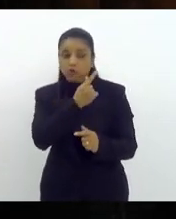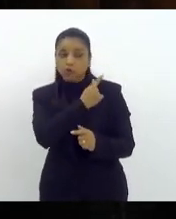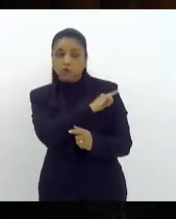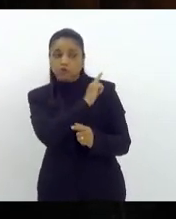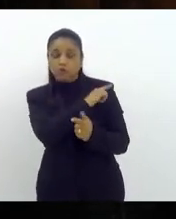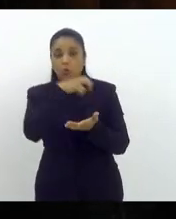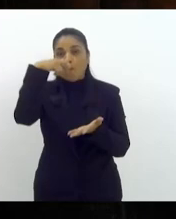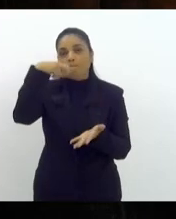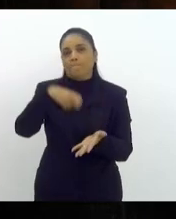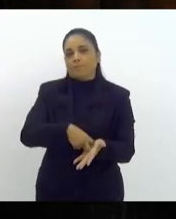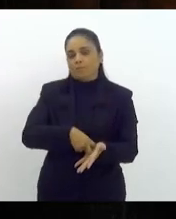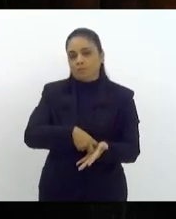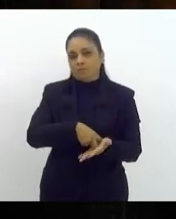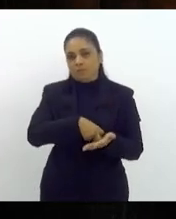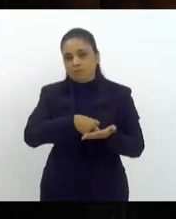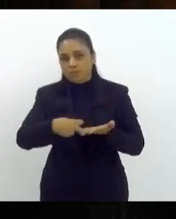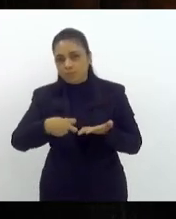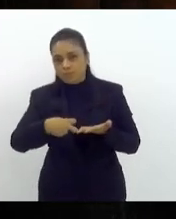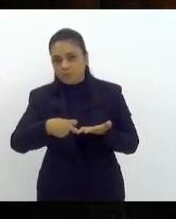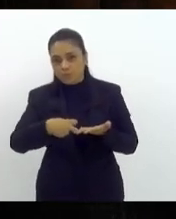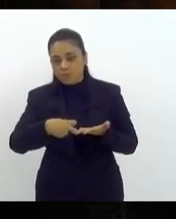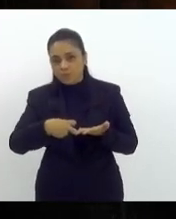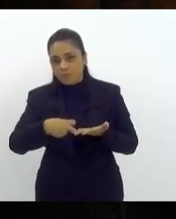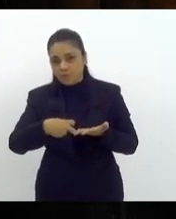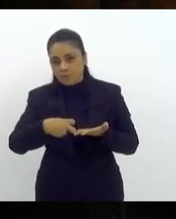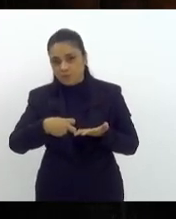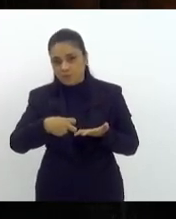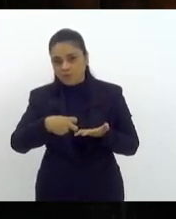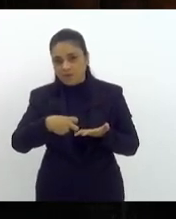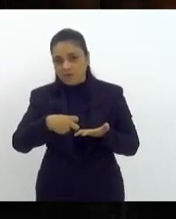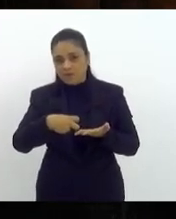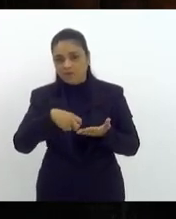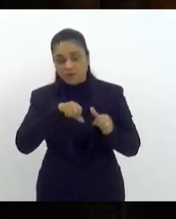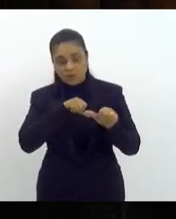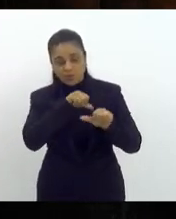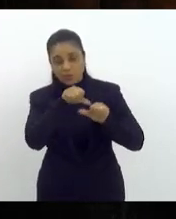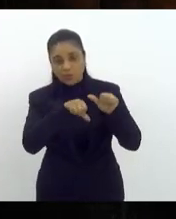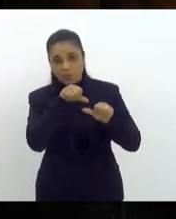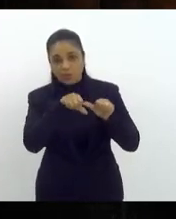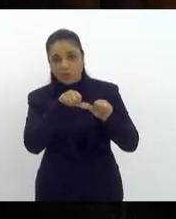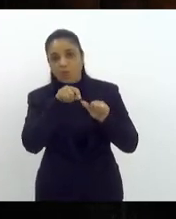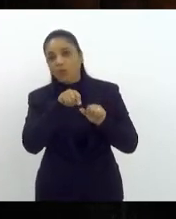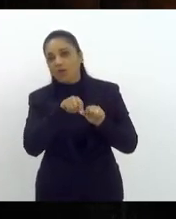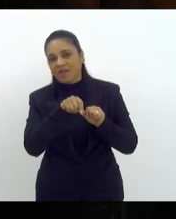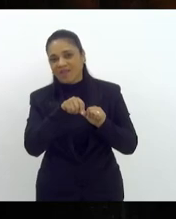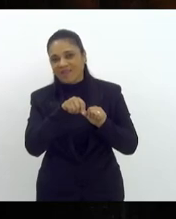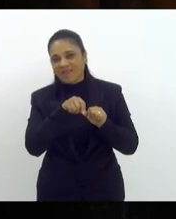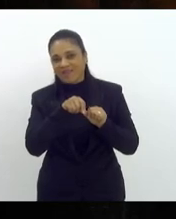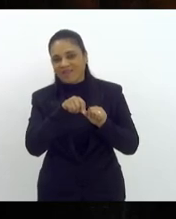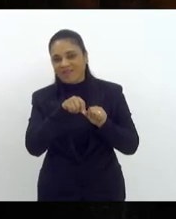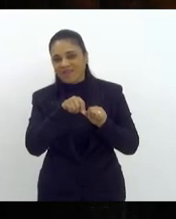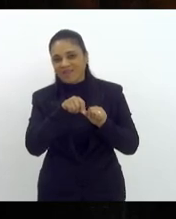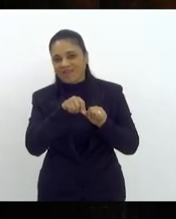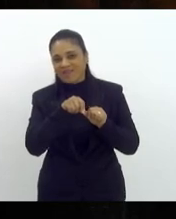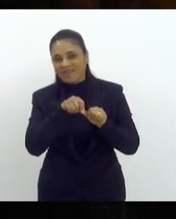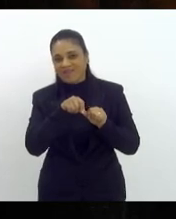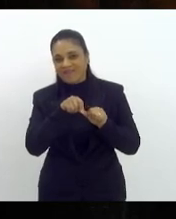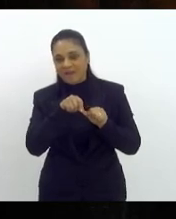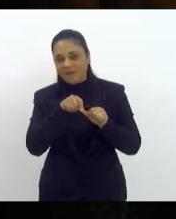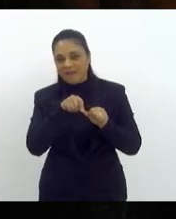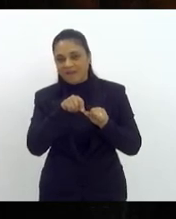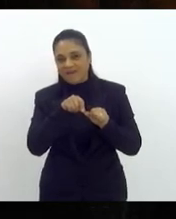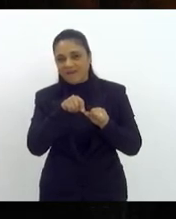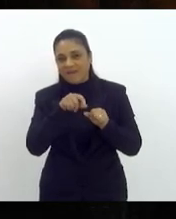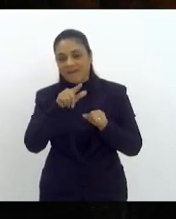punido isto saiu fora e foi trocado por gatilhos e esses gatilhos